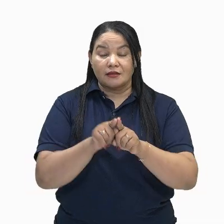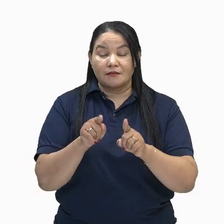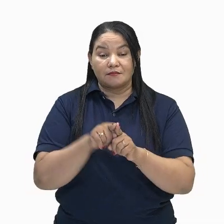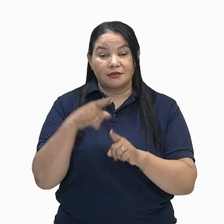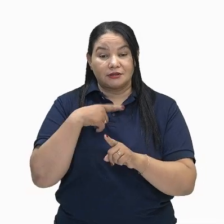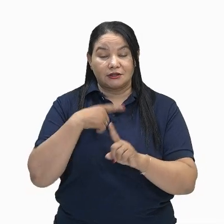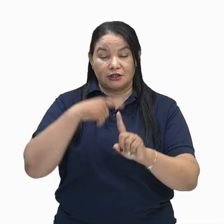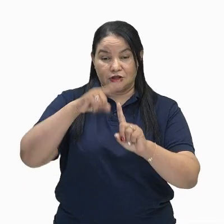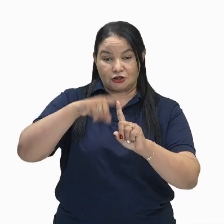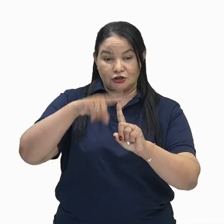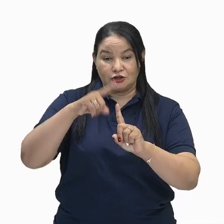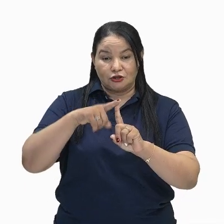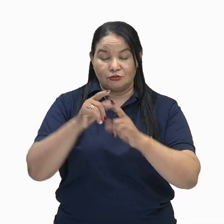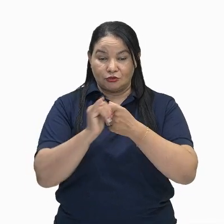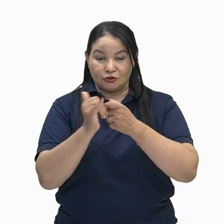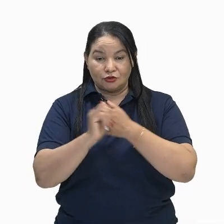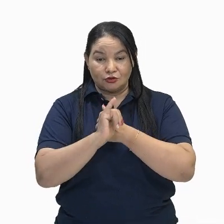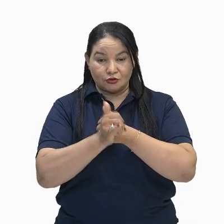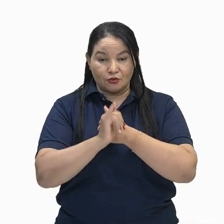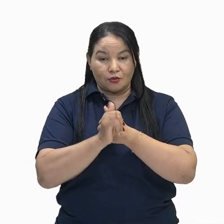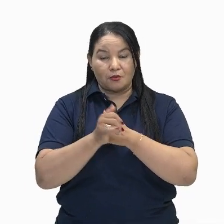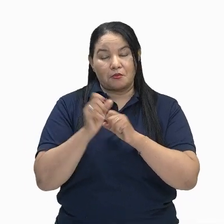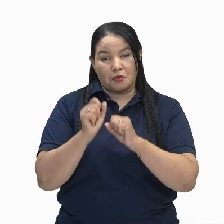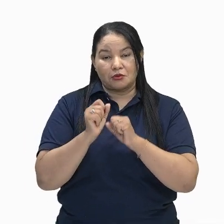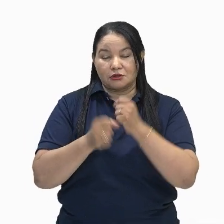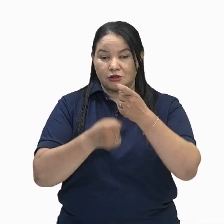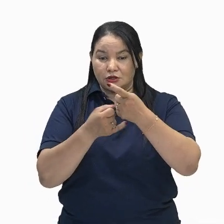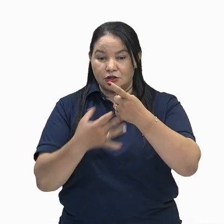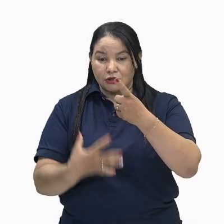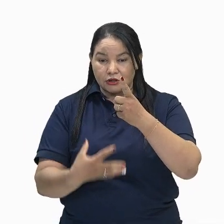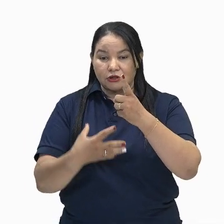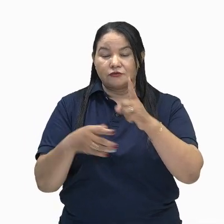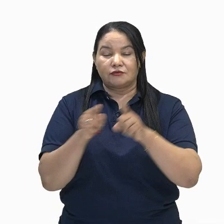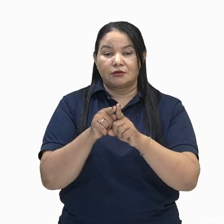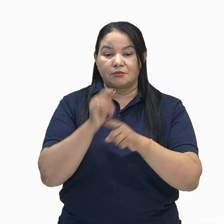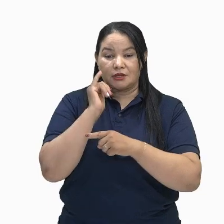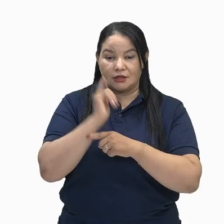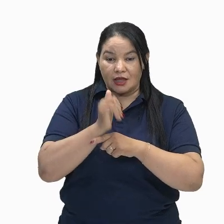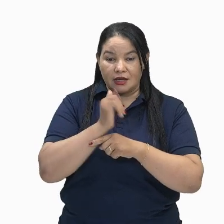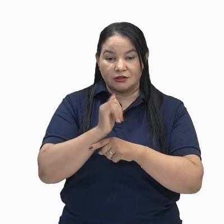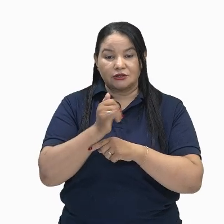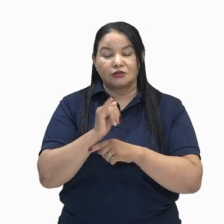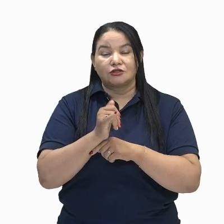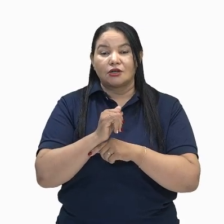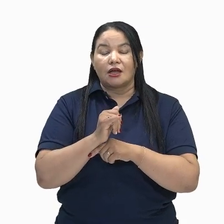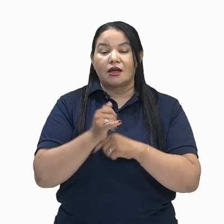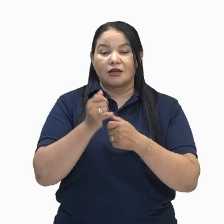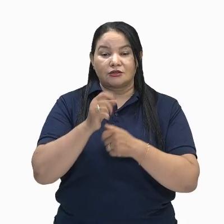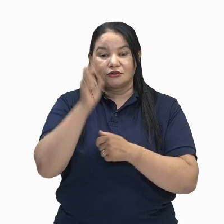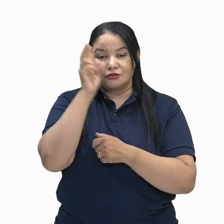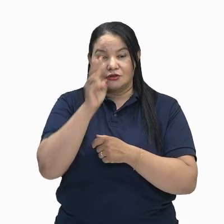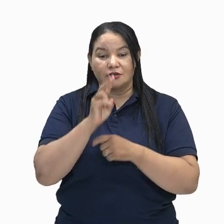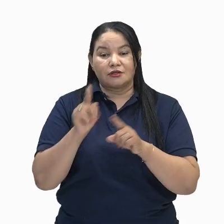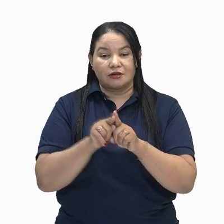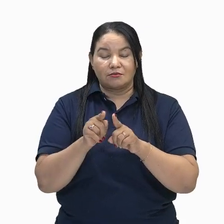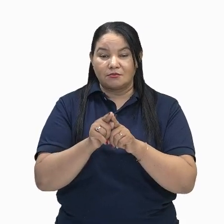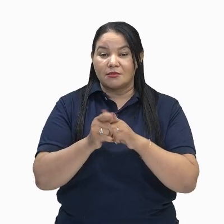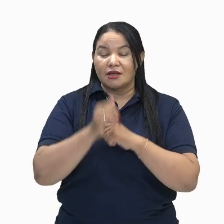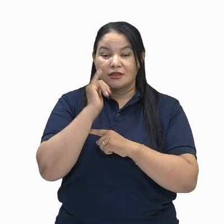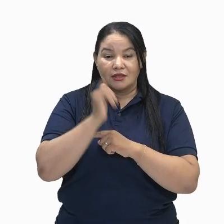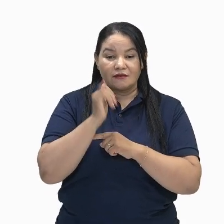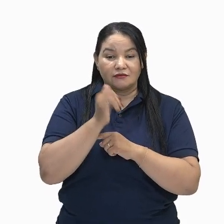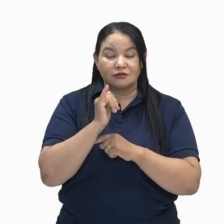de crônicas, que é a crônica descritiva, a crônica narrativa, que vai contar uma história, né? A crônica descritiva, ela vai